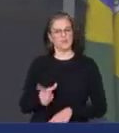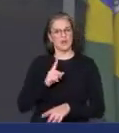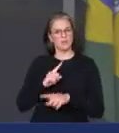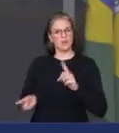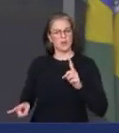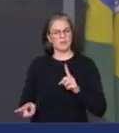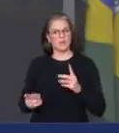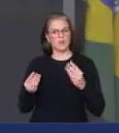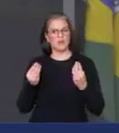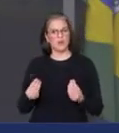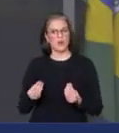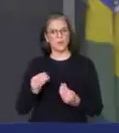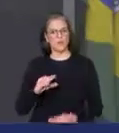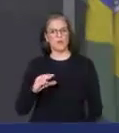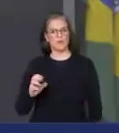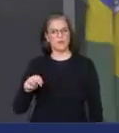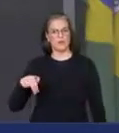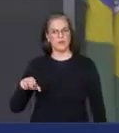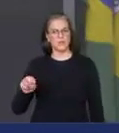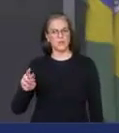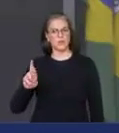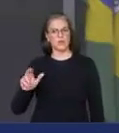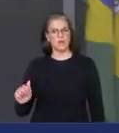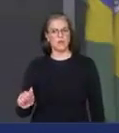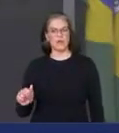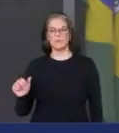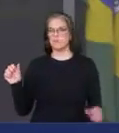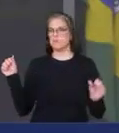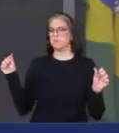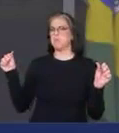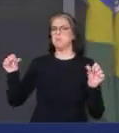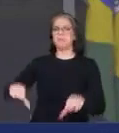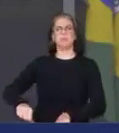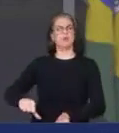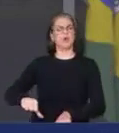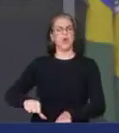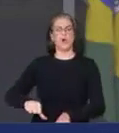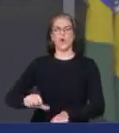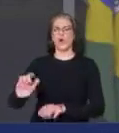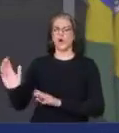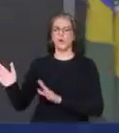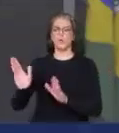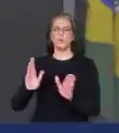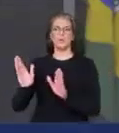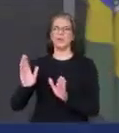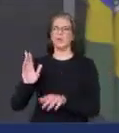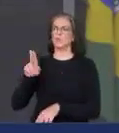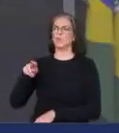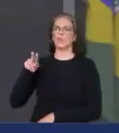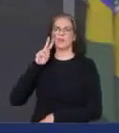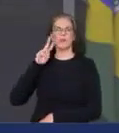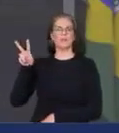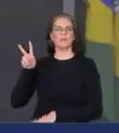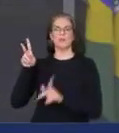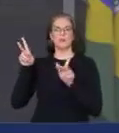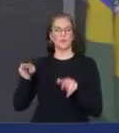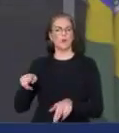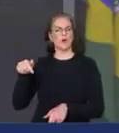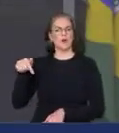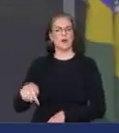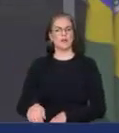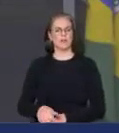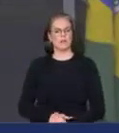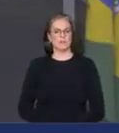Isso é digno dos piores regimes que esse planeta já explorou. Não está